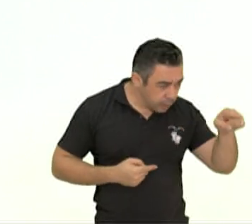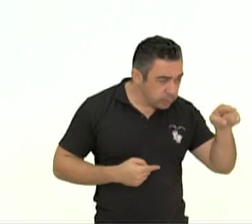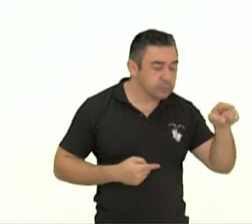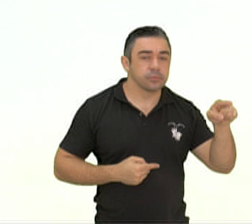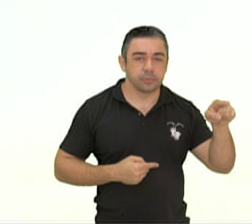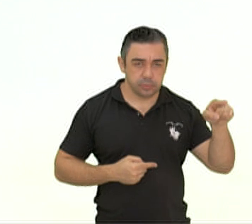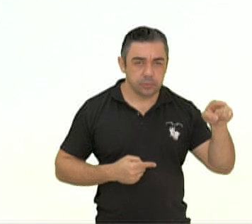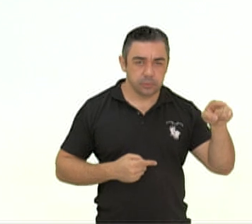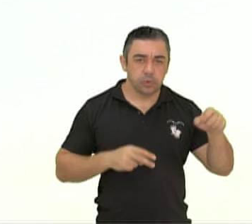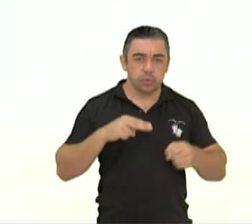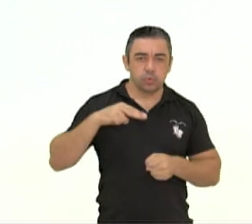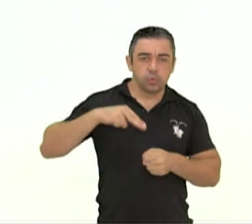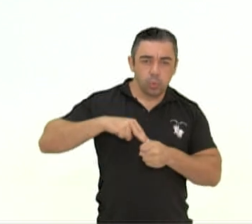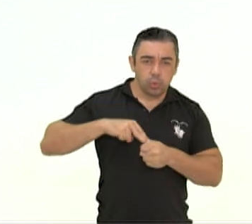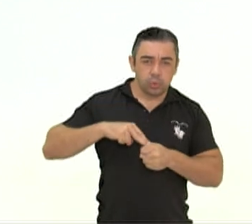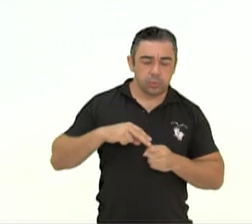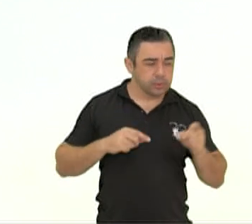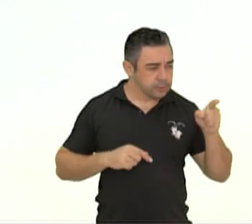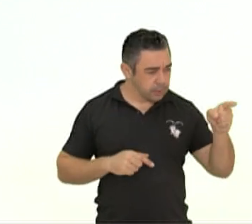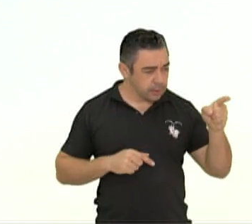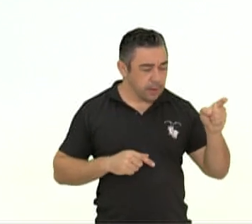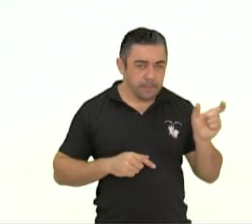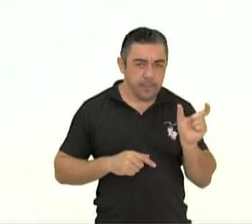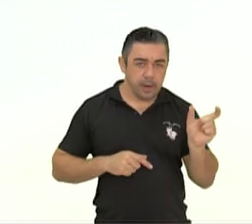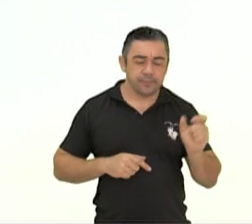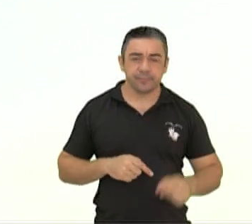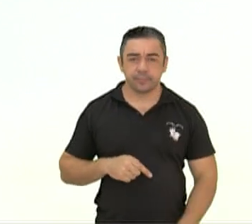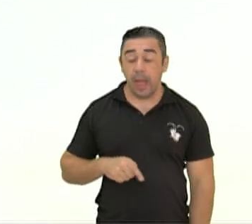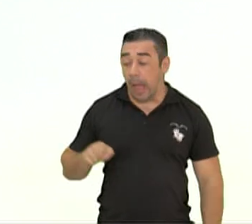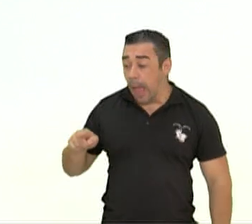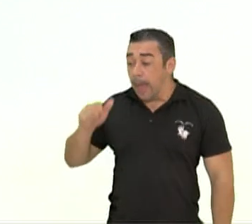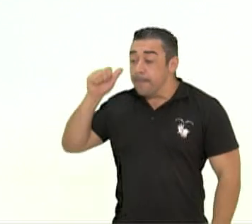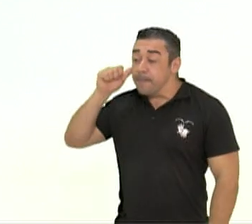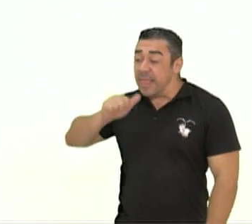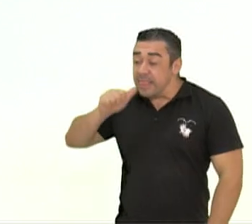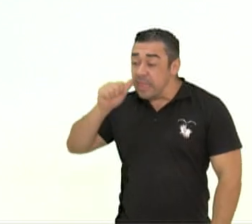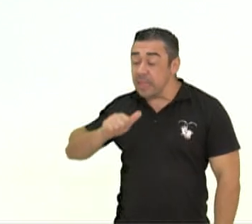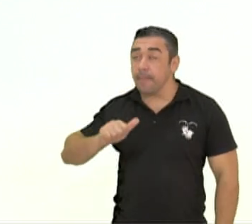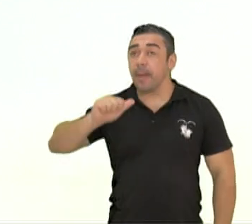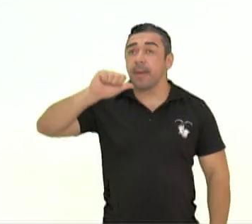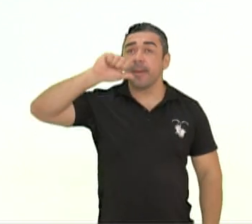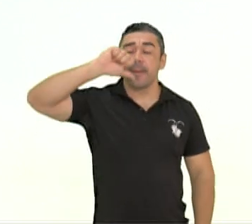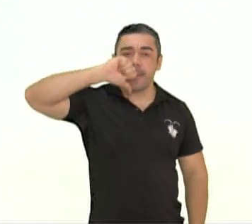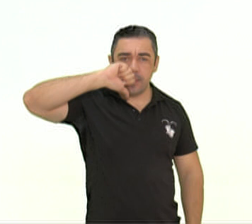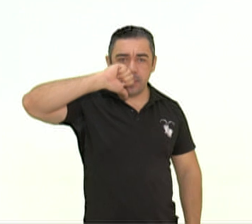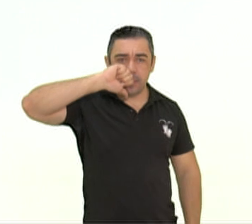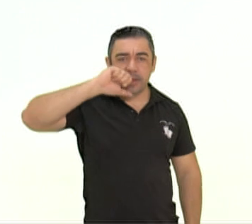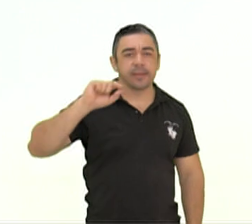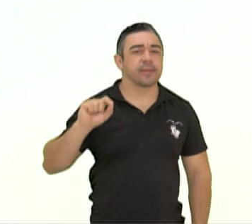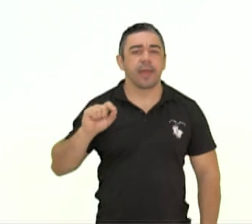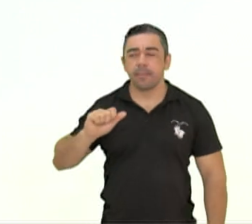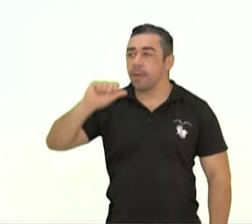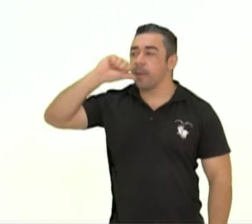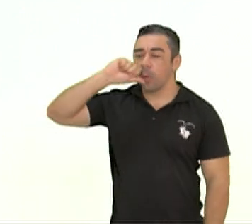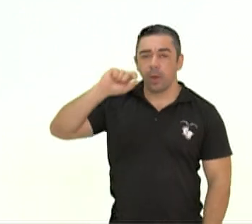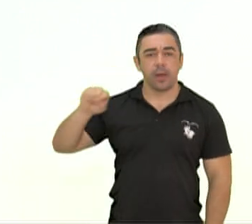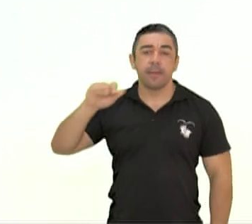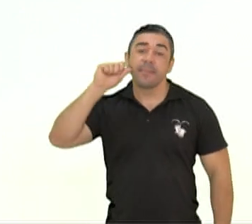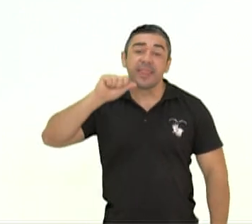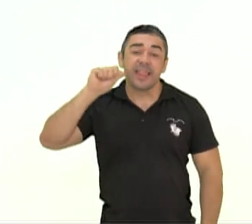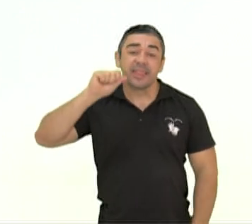o núcleo. A menina bebeu o refrigerante. Quem bebeu o refrigerante? A menina.